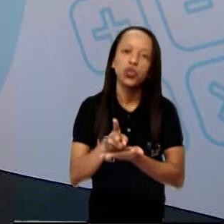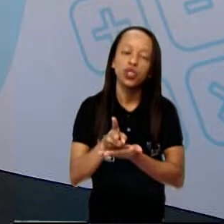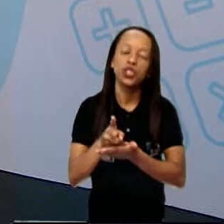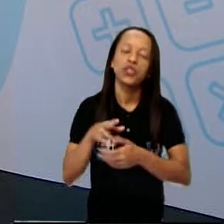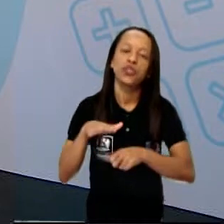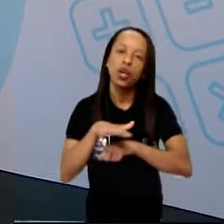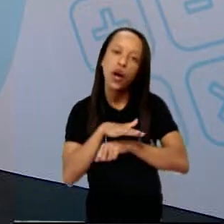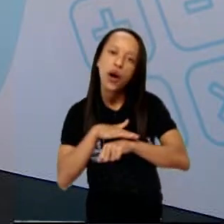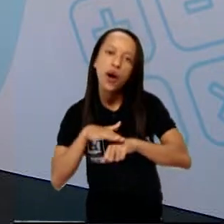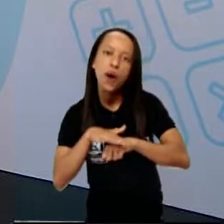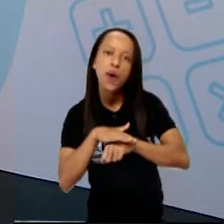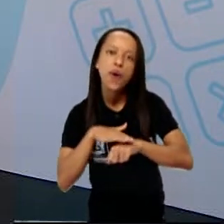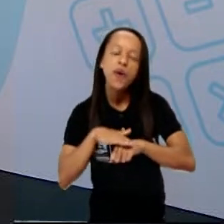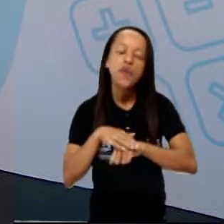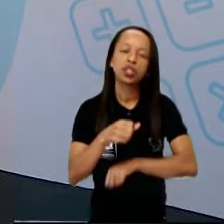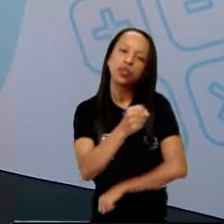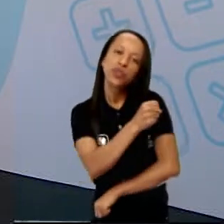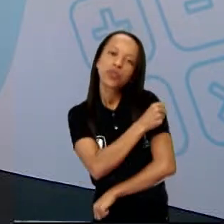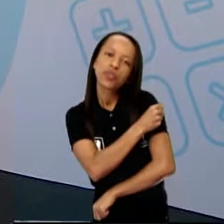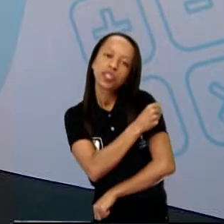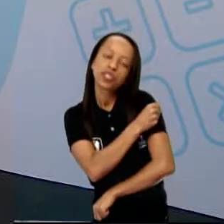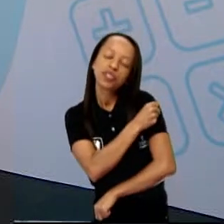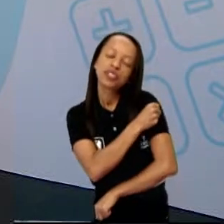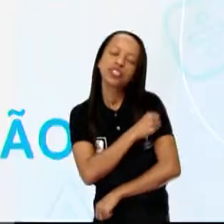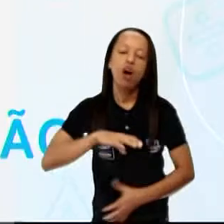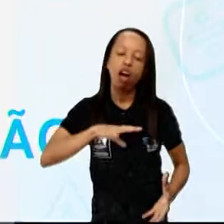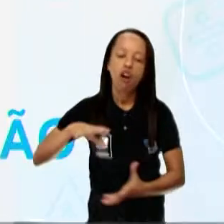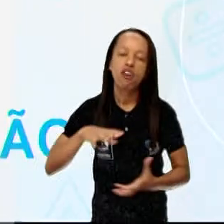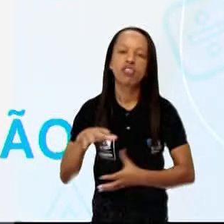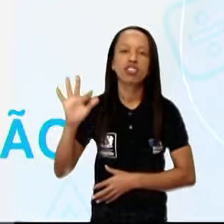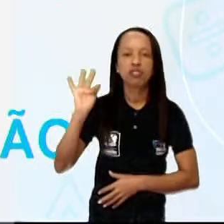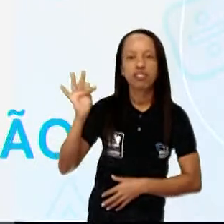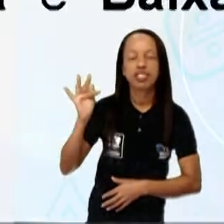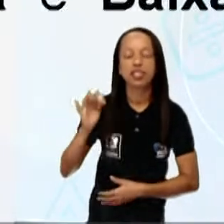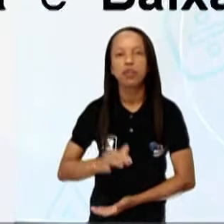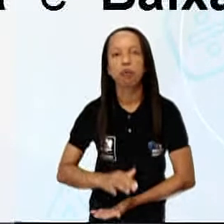Revolução Francesa. Segue aí o slide.